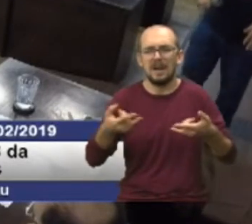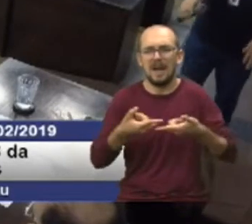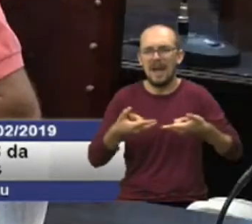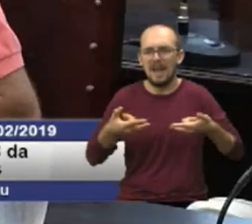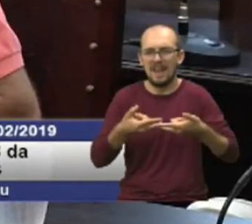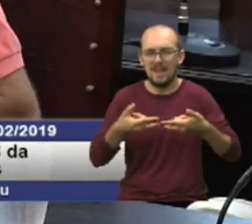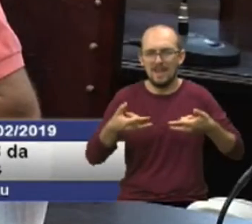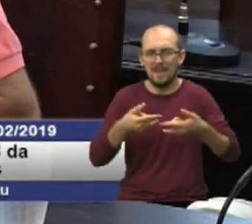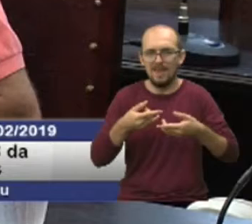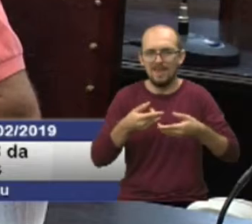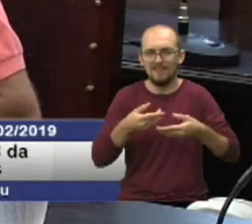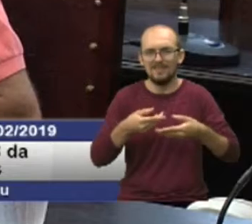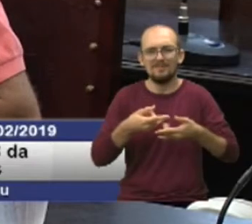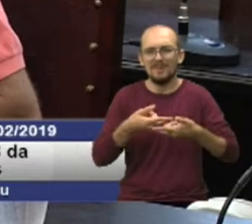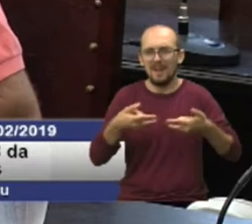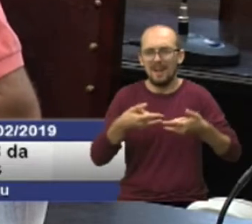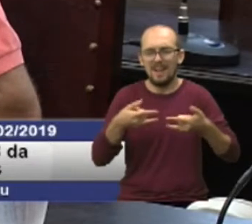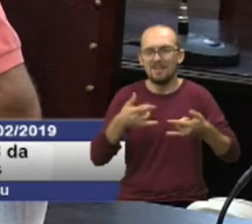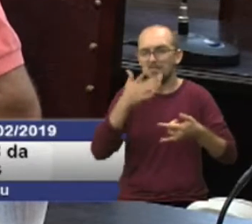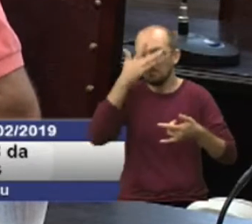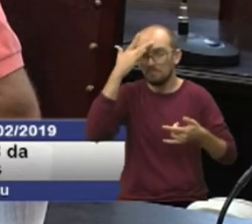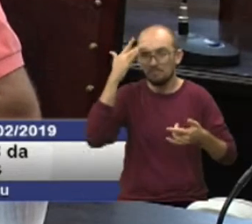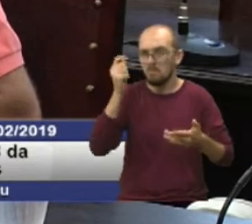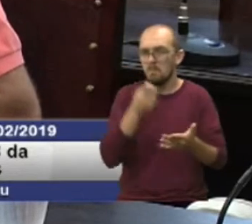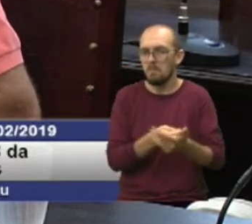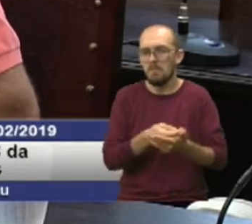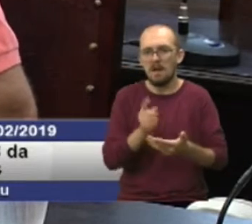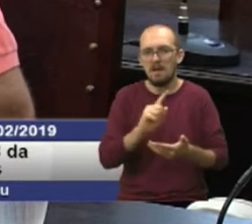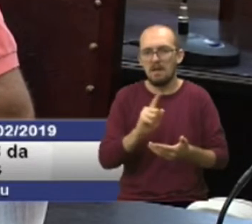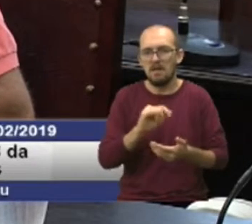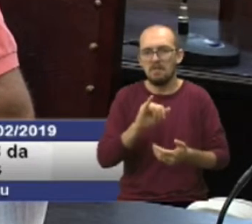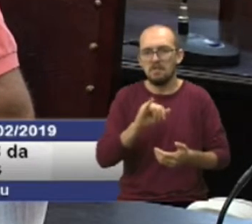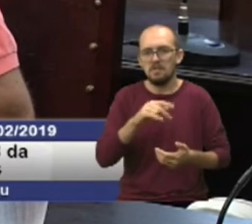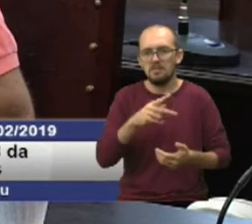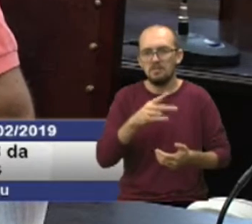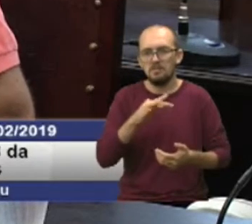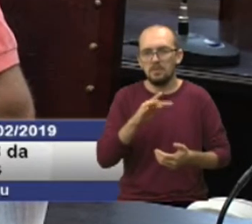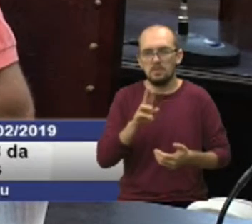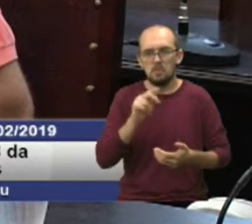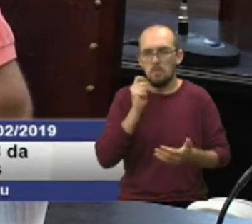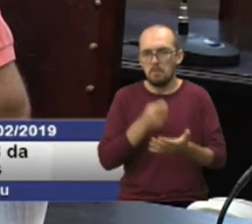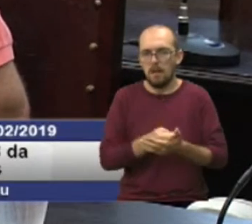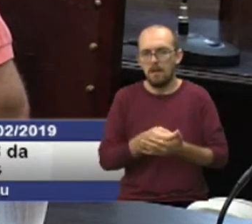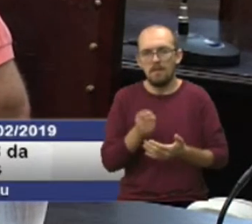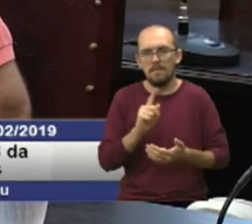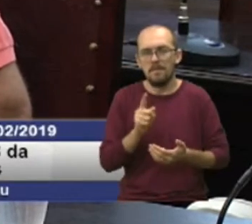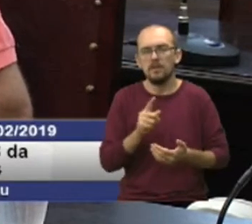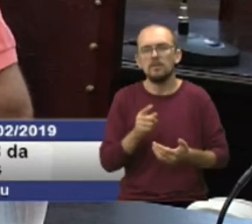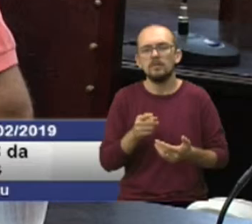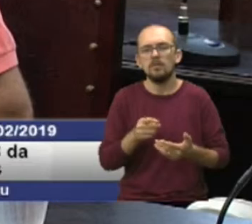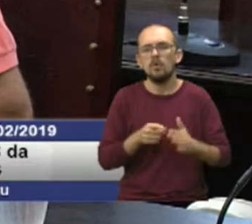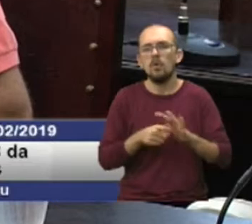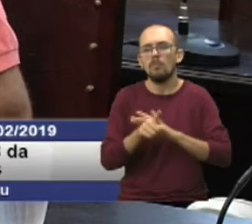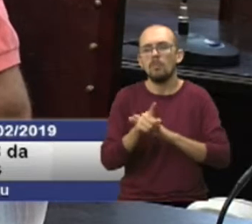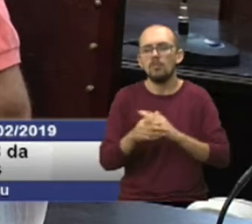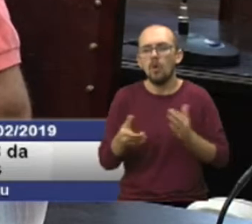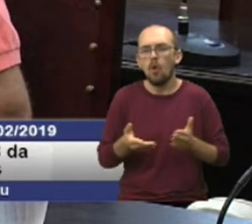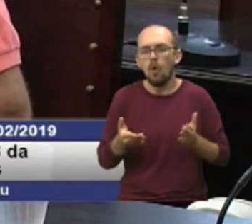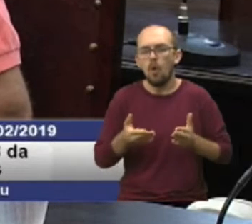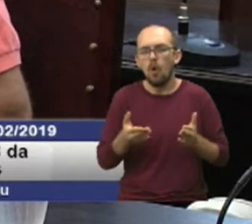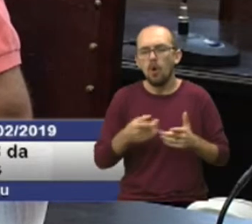deixando, muitos contribuintes estão deixando de pagar o IPTU. Qual que é hoje é o déficit